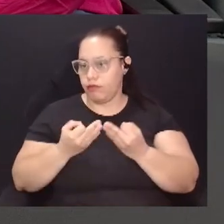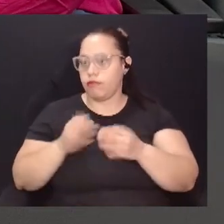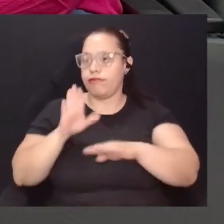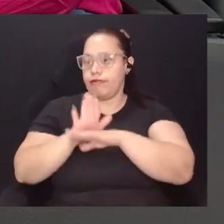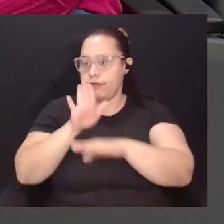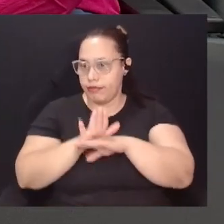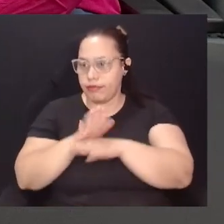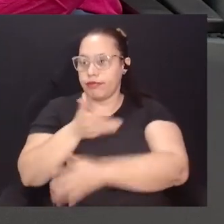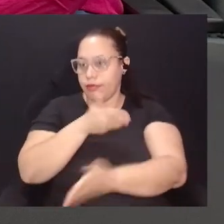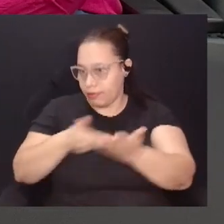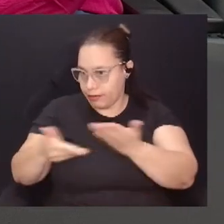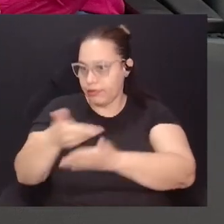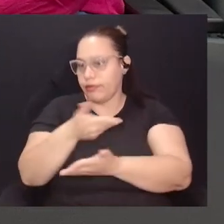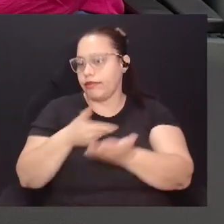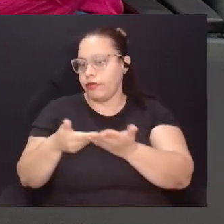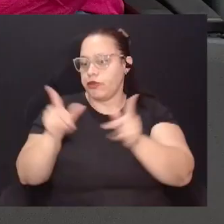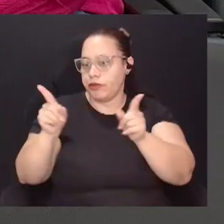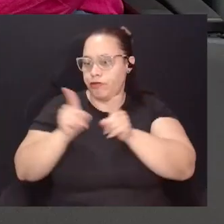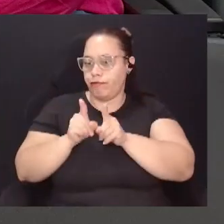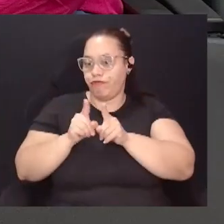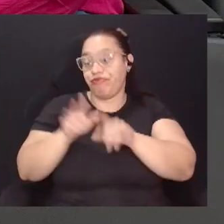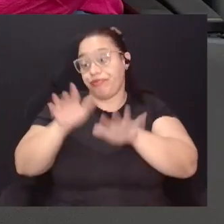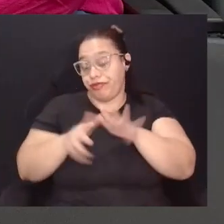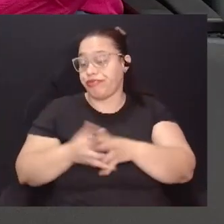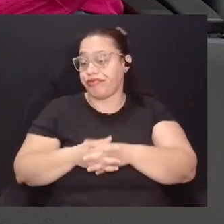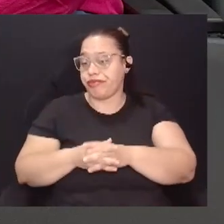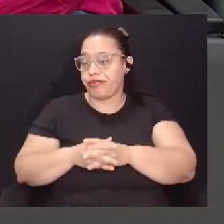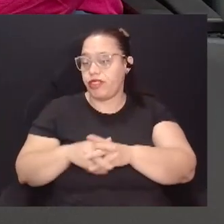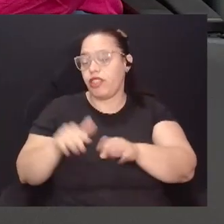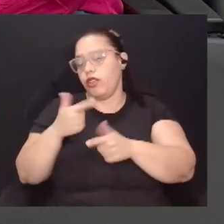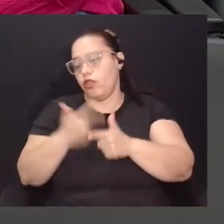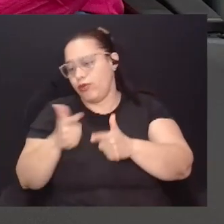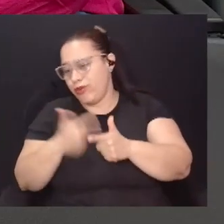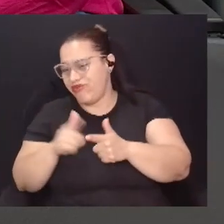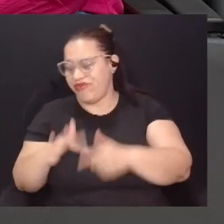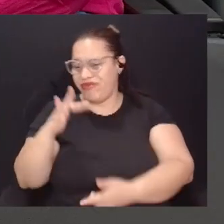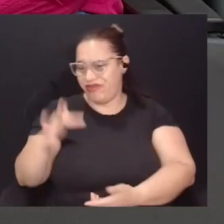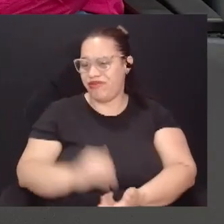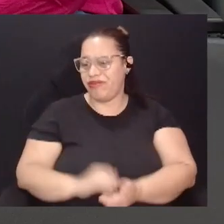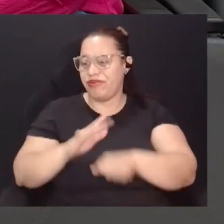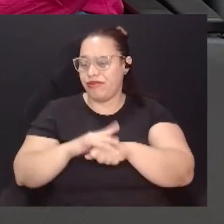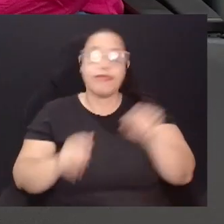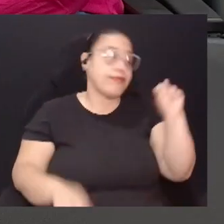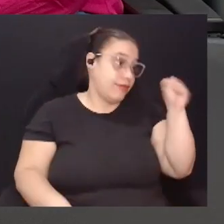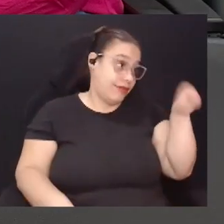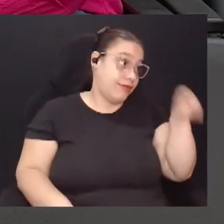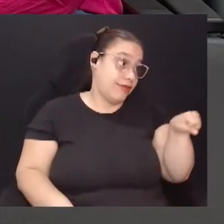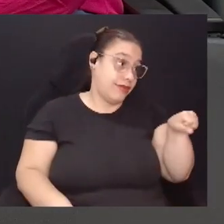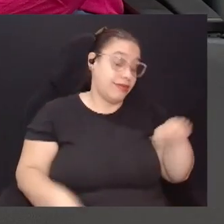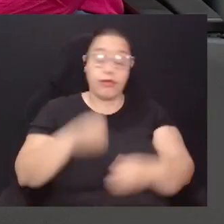famílias e vai ajudar, contribui para a diminuição, talvez, de algumas sequelas, né, dessas doenças.